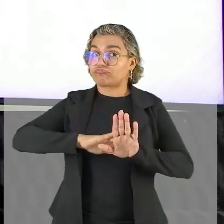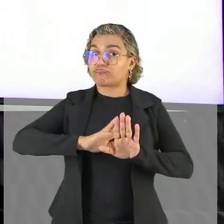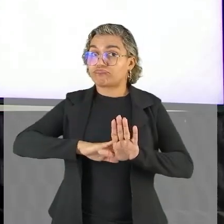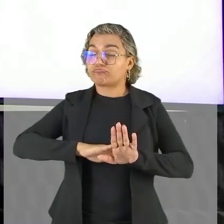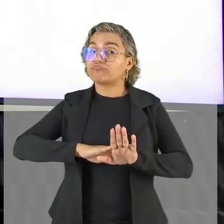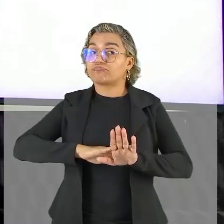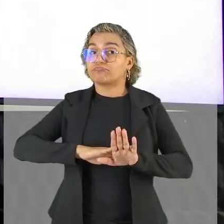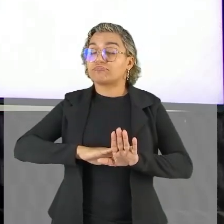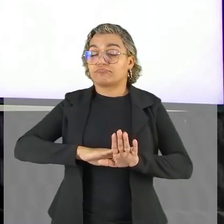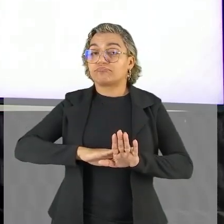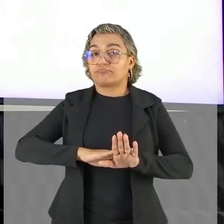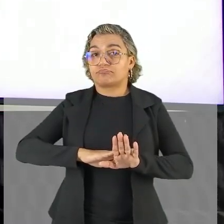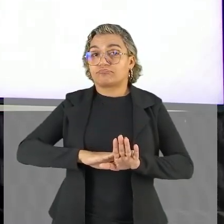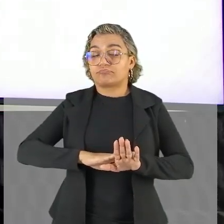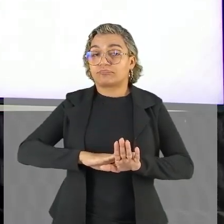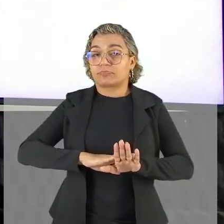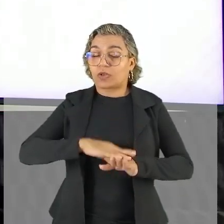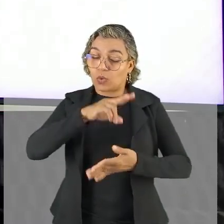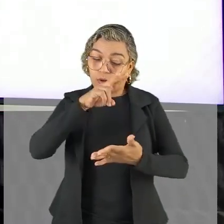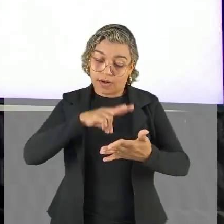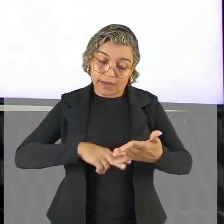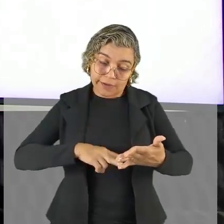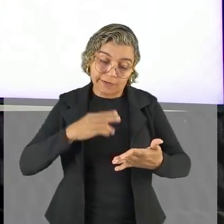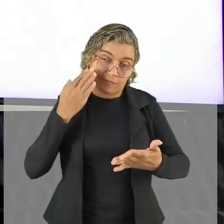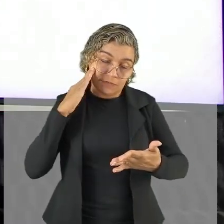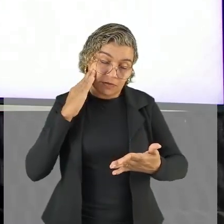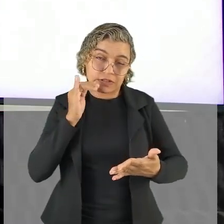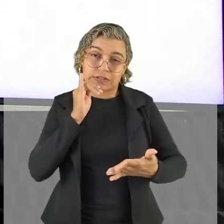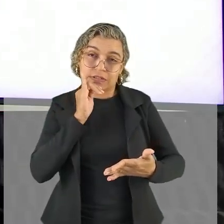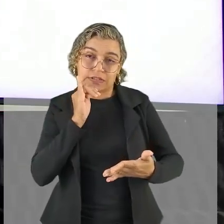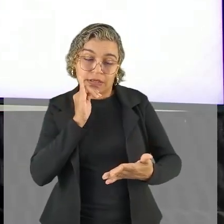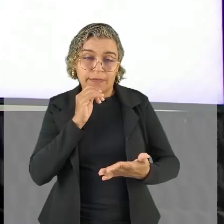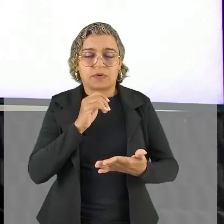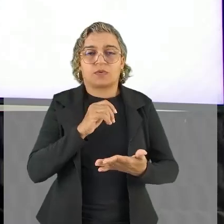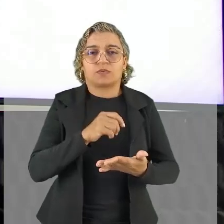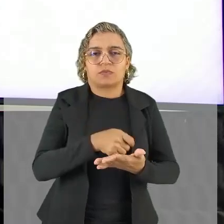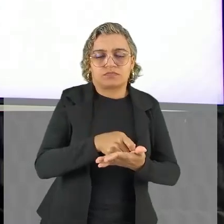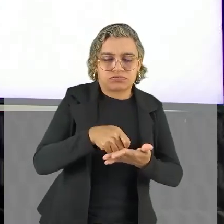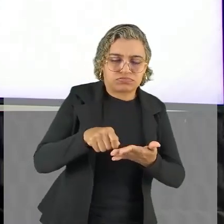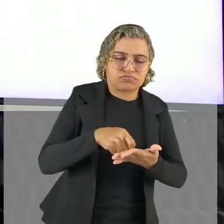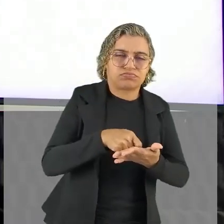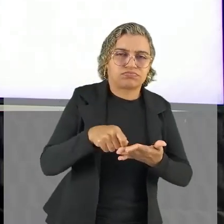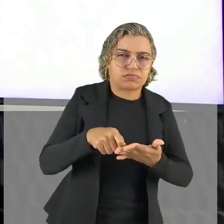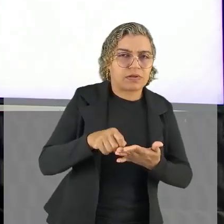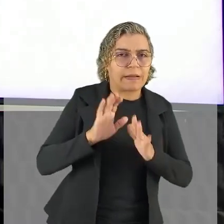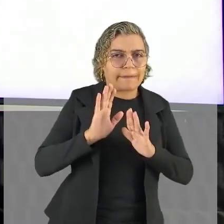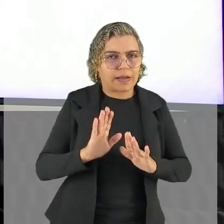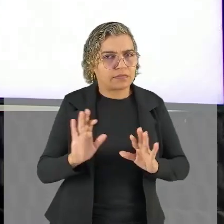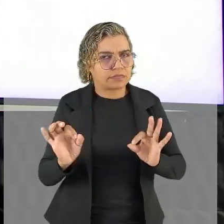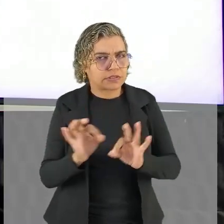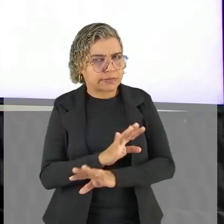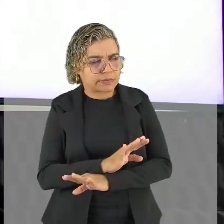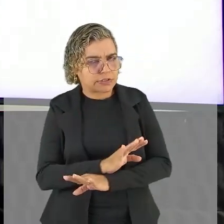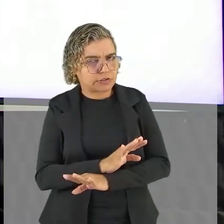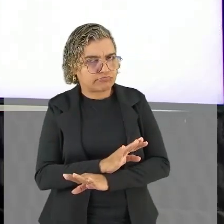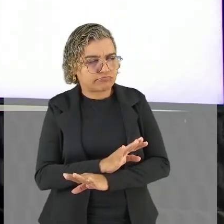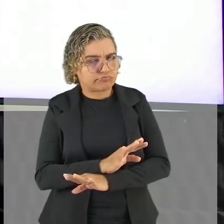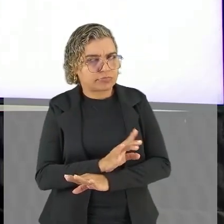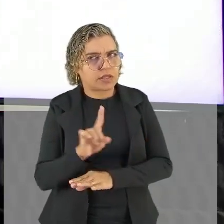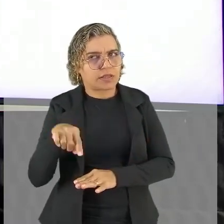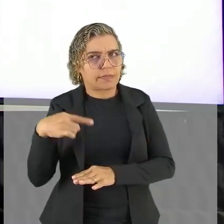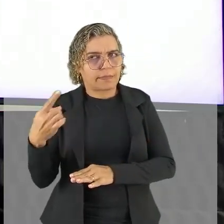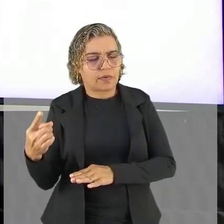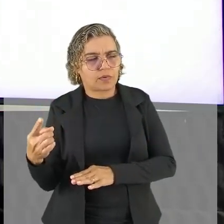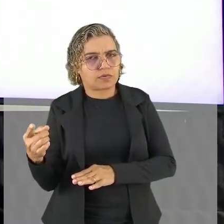dá essas pistas para eu entender dessa forma. Comecei a escrever um poema, não terminei, ele se perdeu. Ficou lá. Então eu não vou pegá-lo de